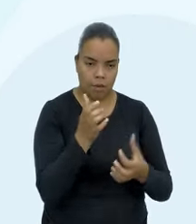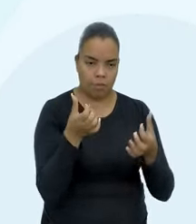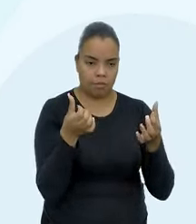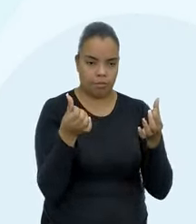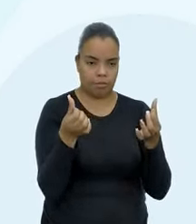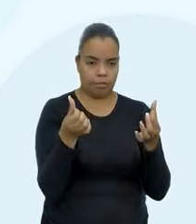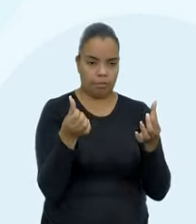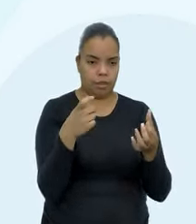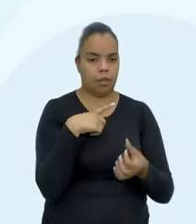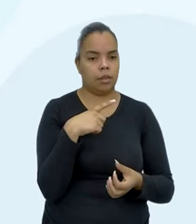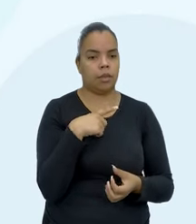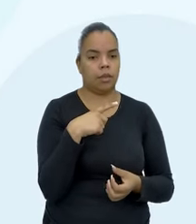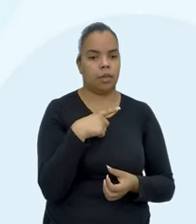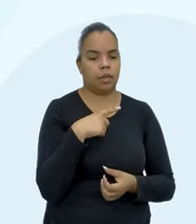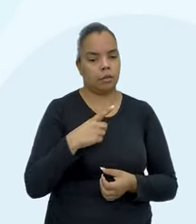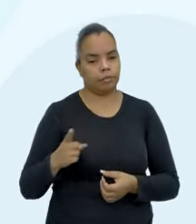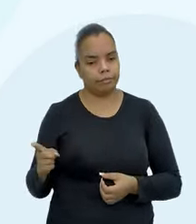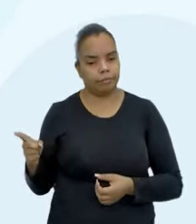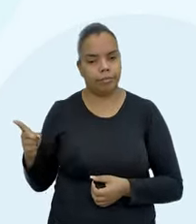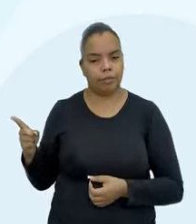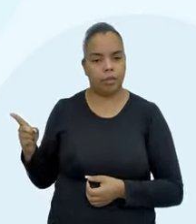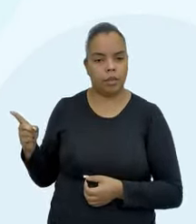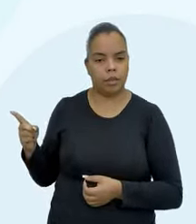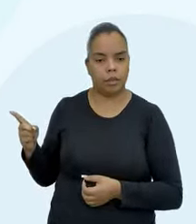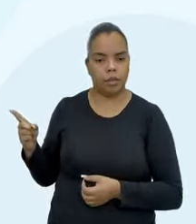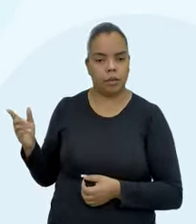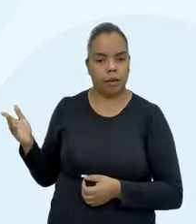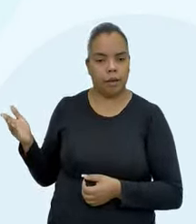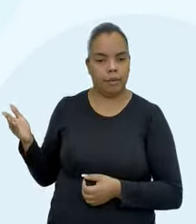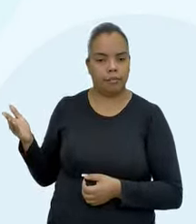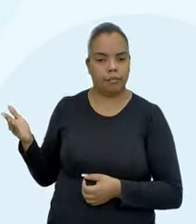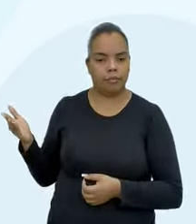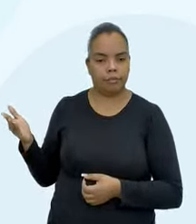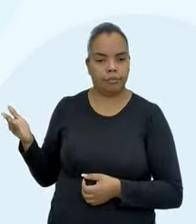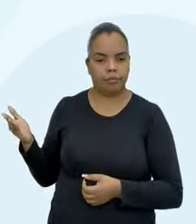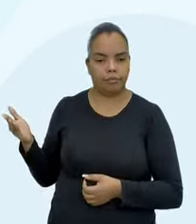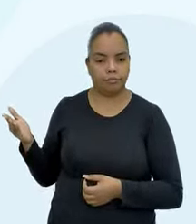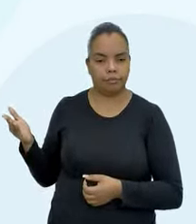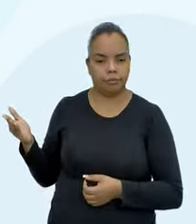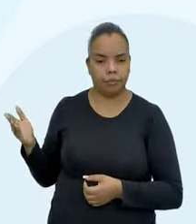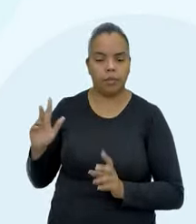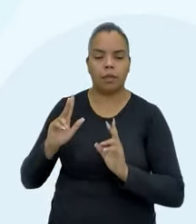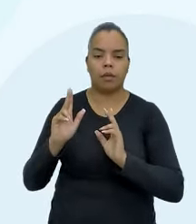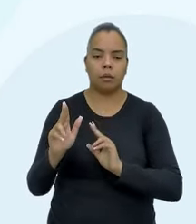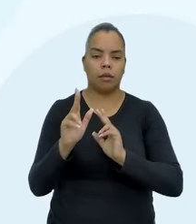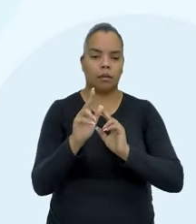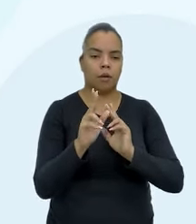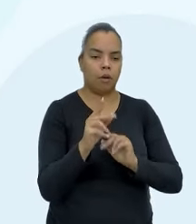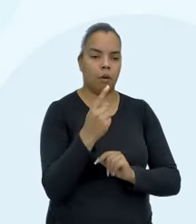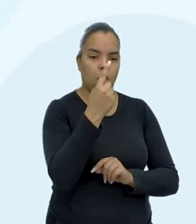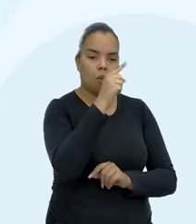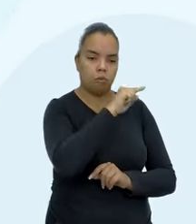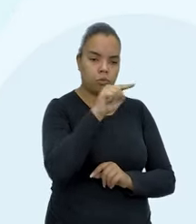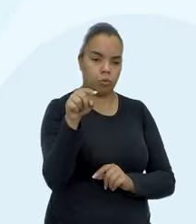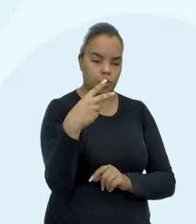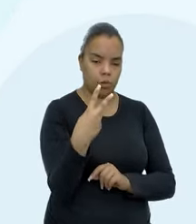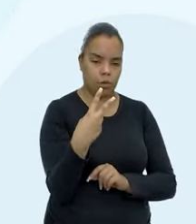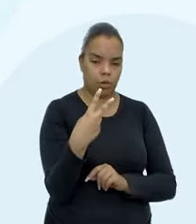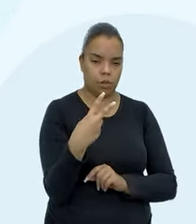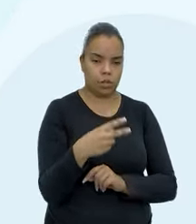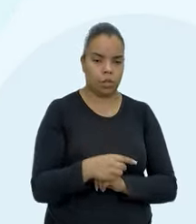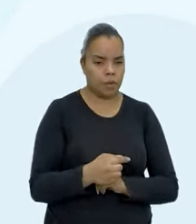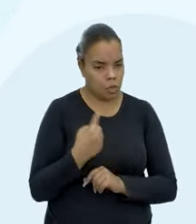que nós temos a imagem à direita inferior um grupo de seis em dois grupos de seis dão um sobre dois mas não